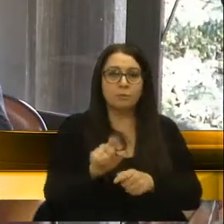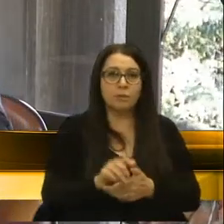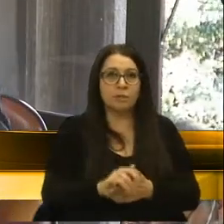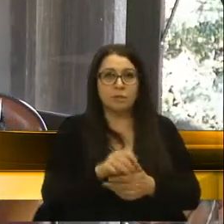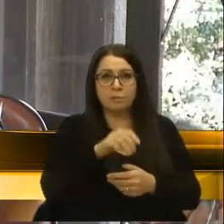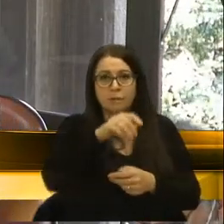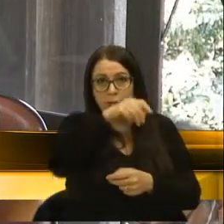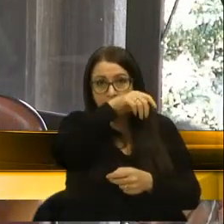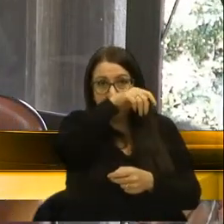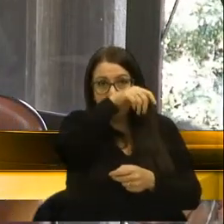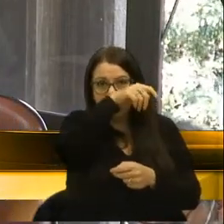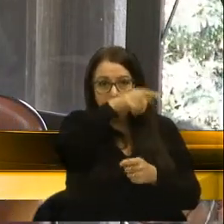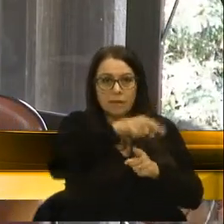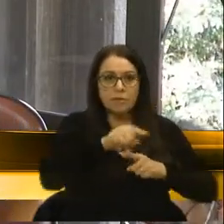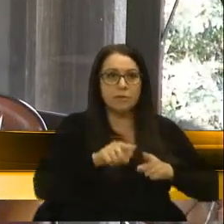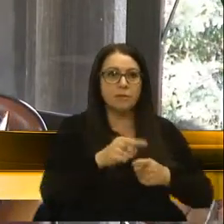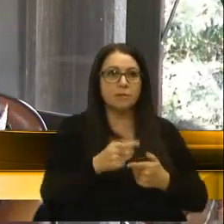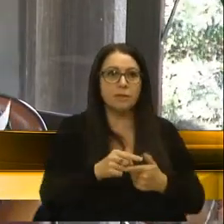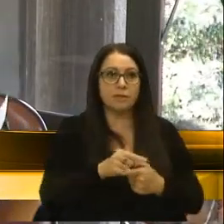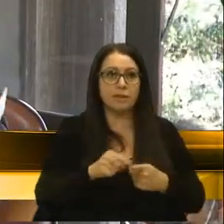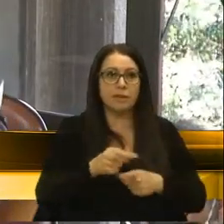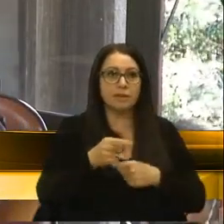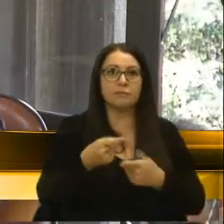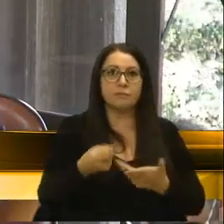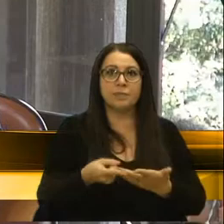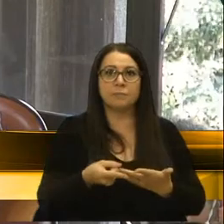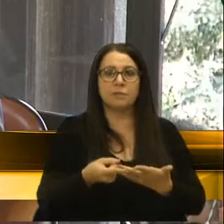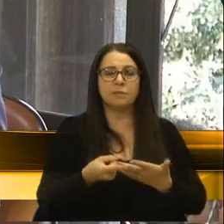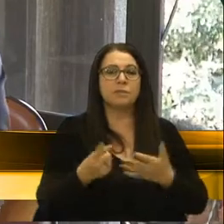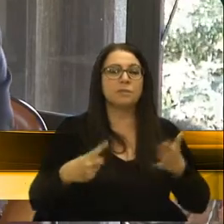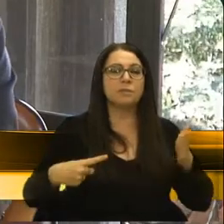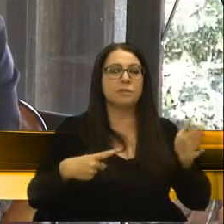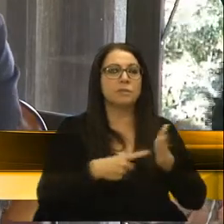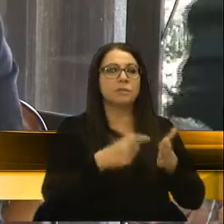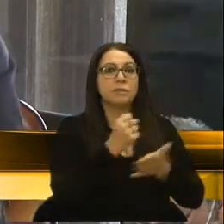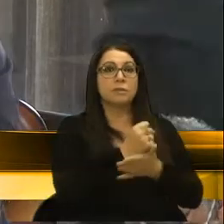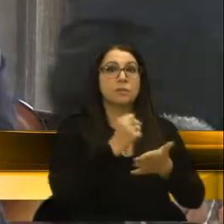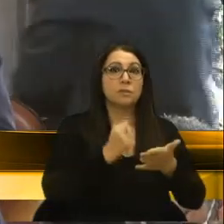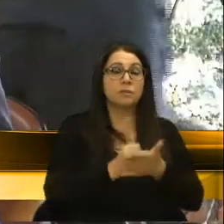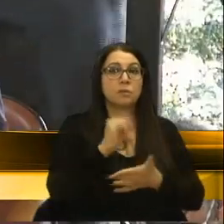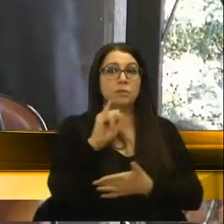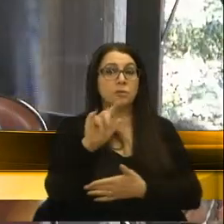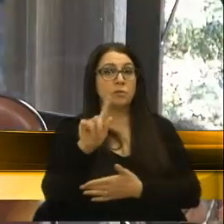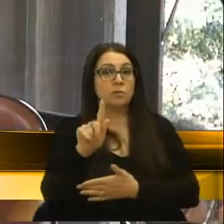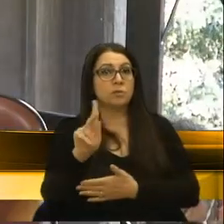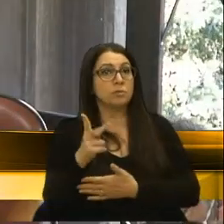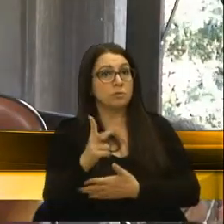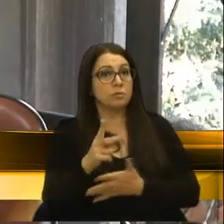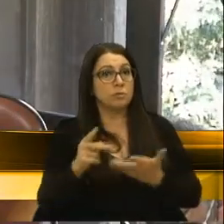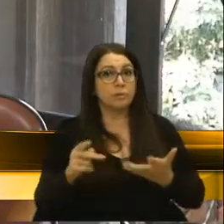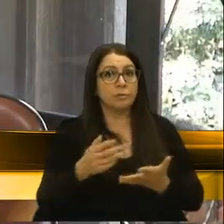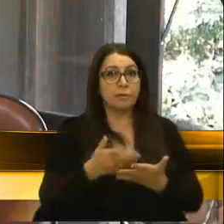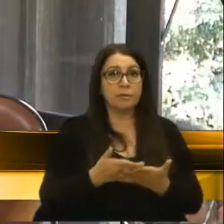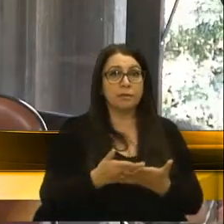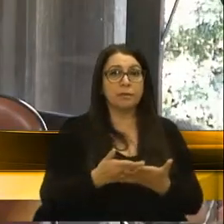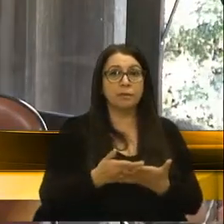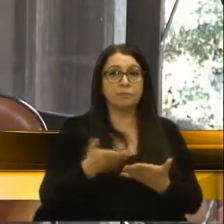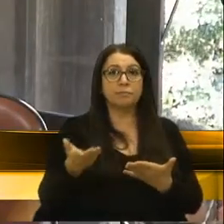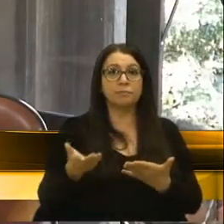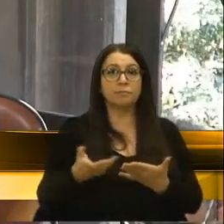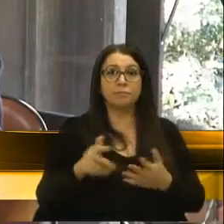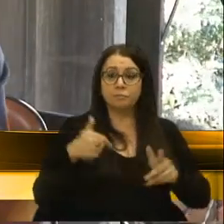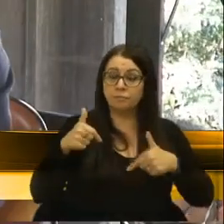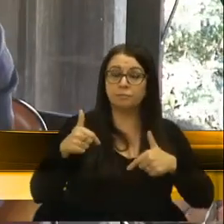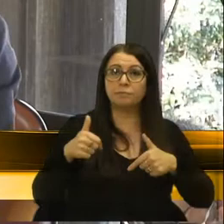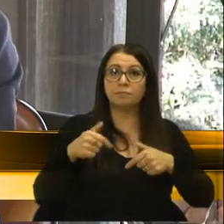vivemos uma situação de calamidade pública, nós temos uma denúncia de um contrato com o GH, que foi problemático, nós temos serviços